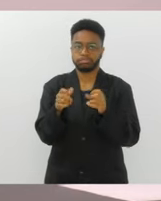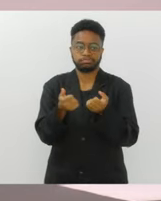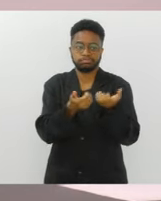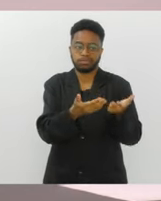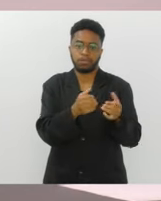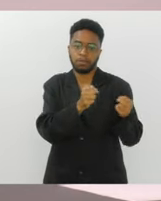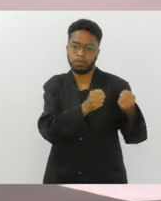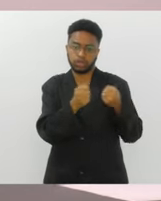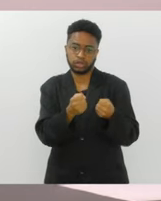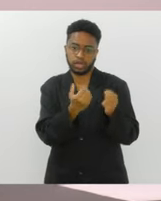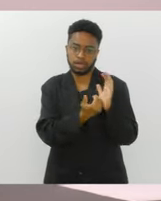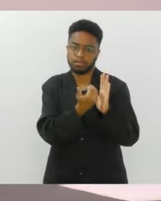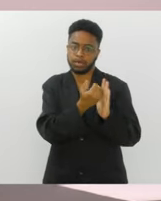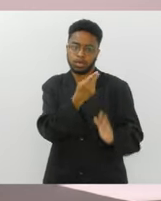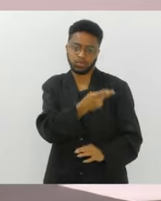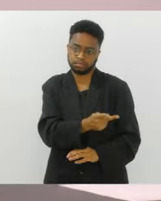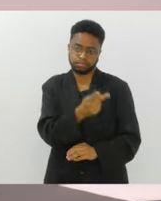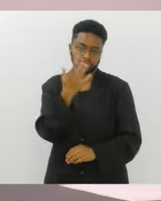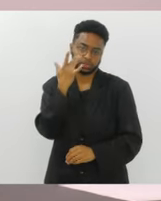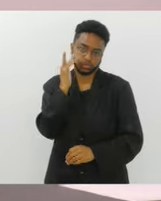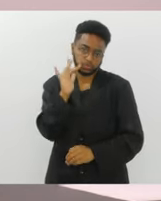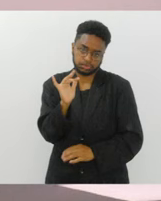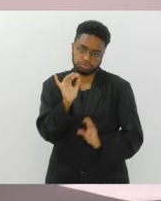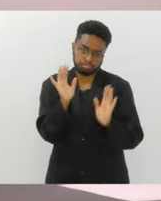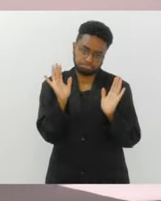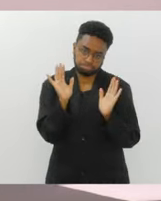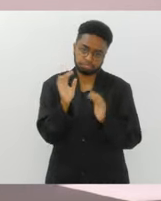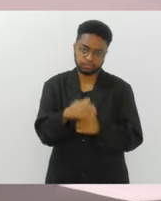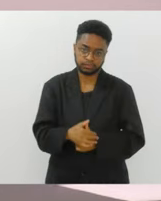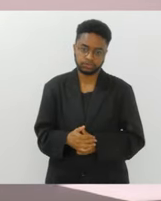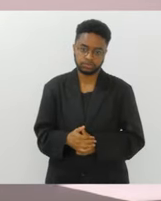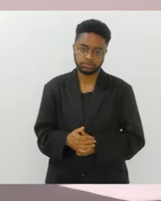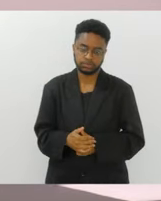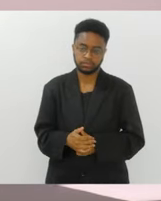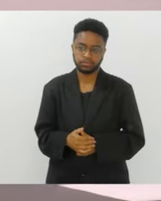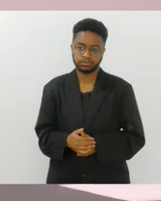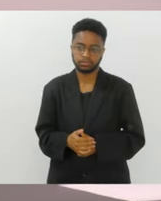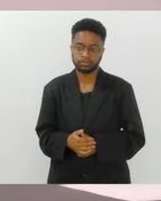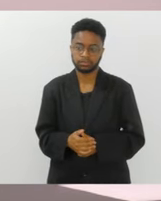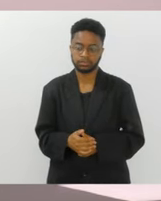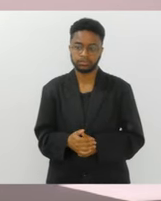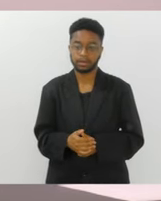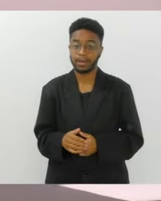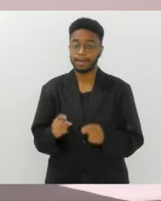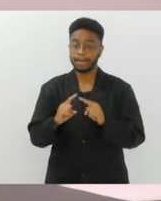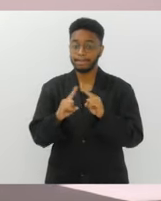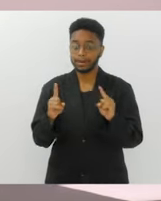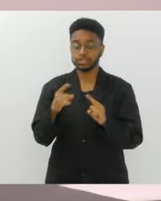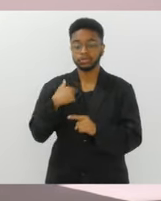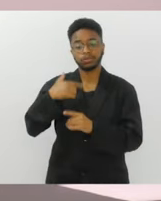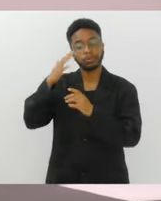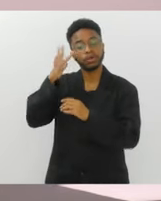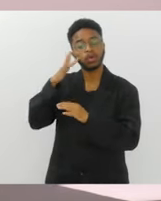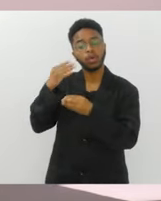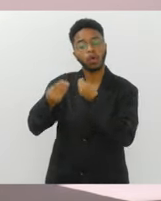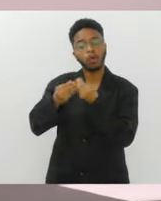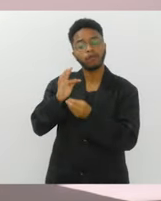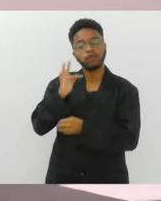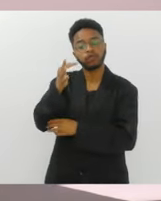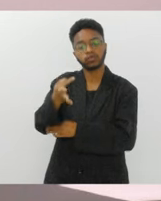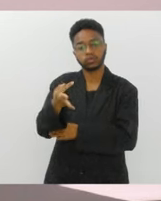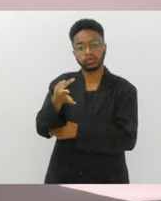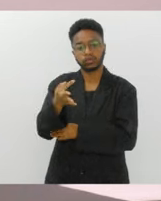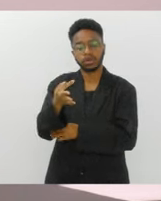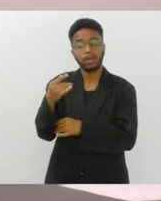né, exercer esse mundo. Não sei se ela pode, né, a agência federal, algumas podem, mas também pensando no futuro. No futuro por